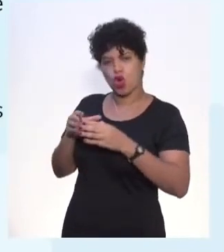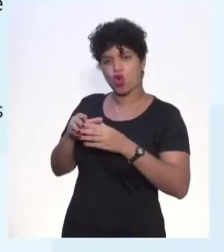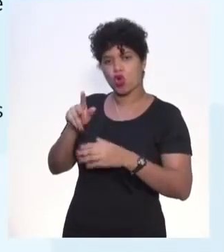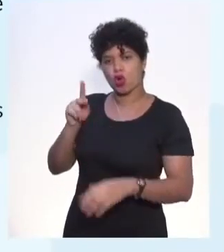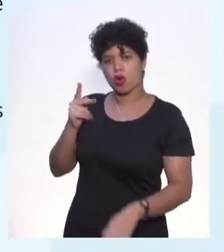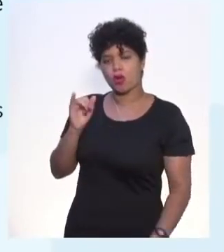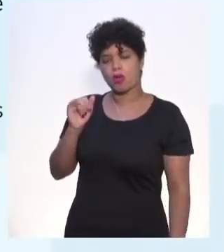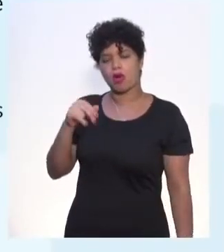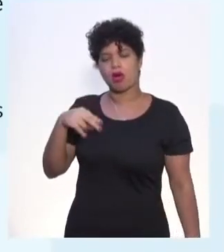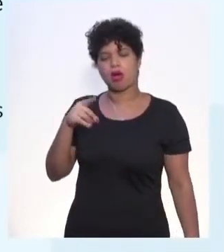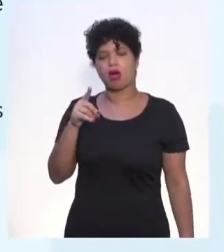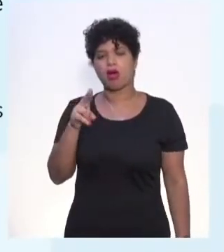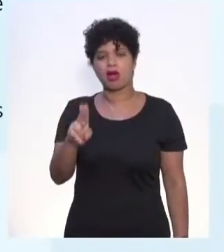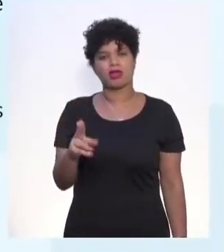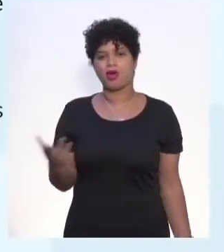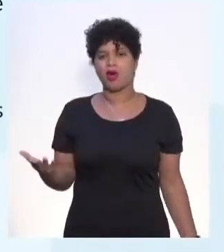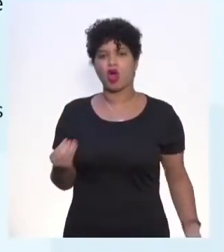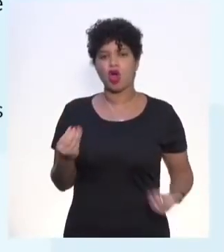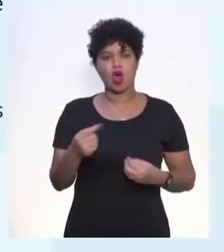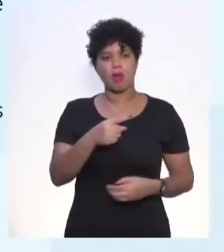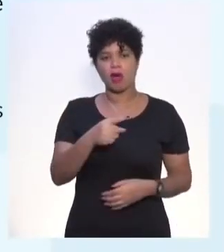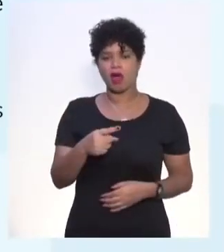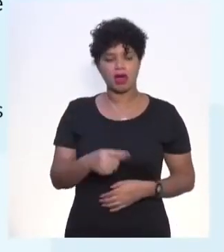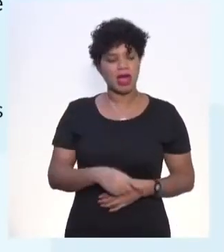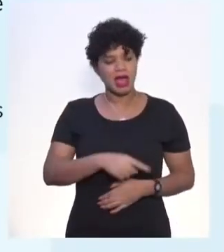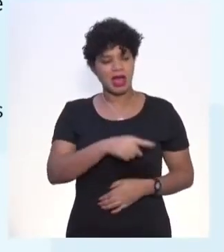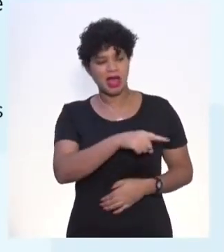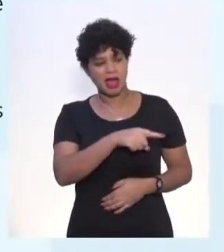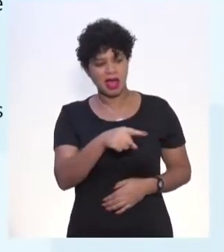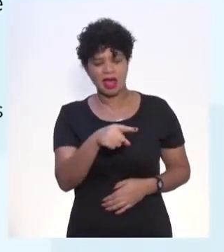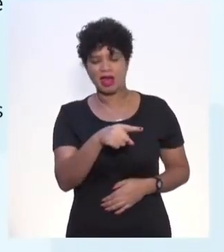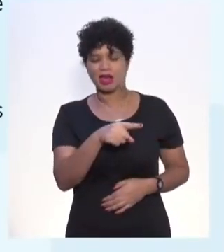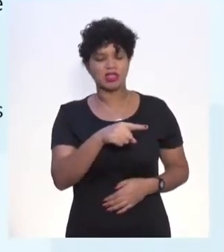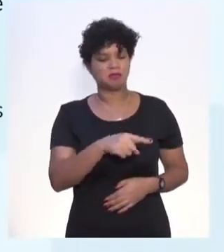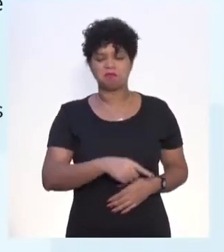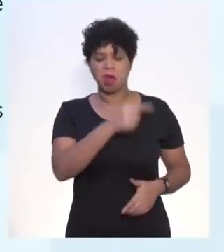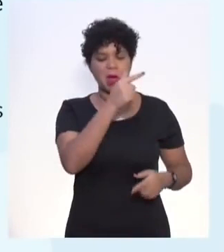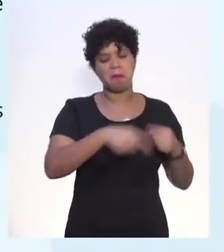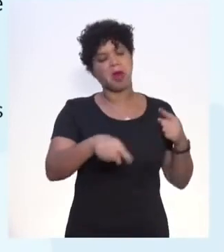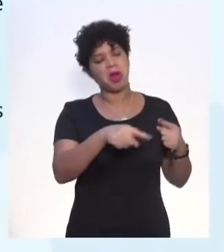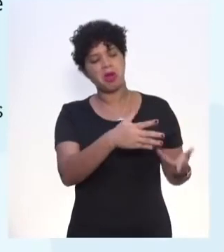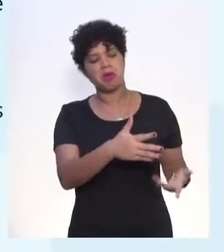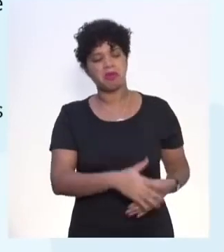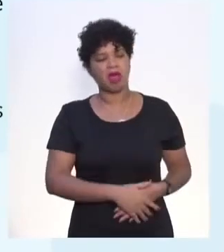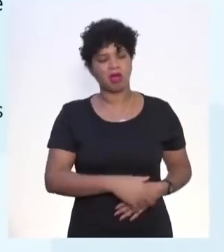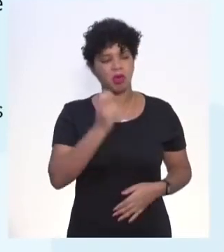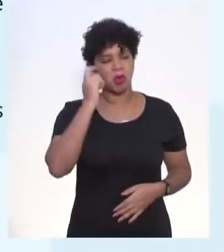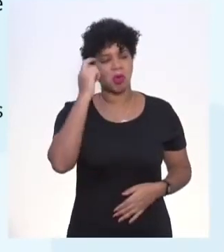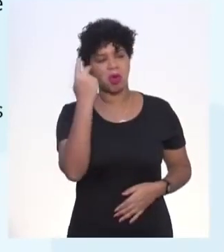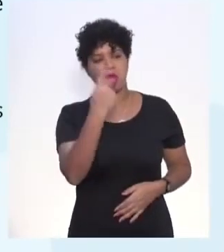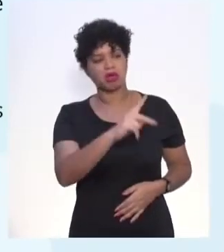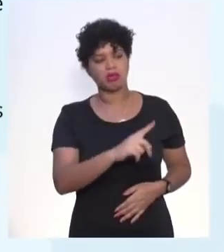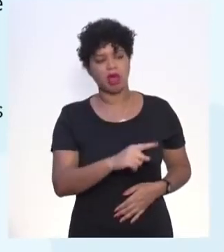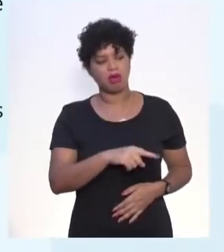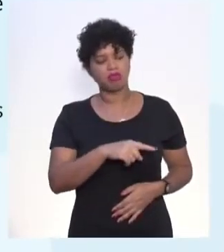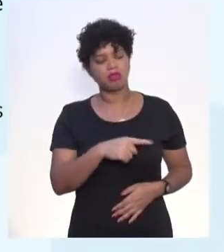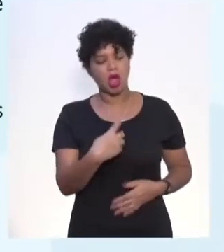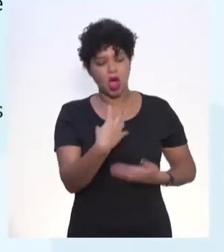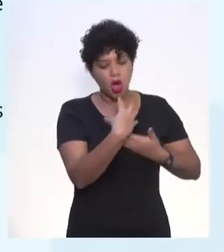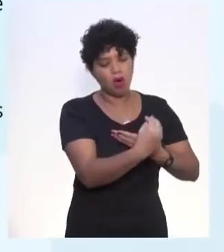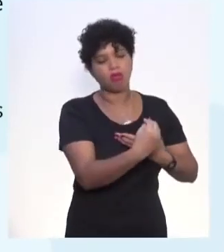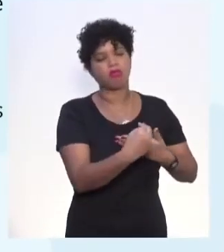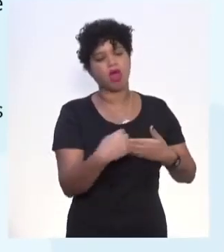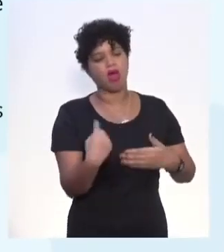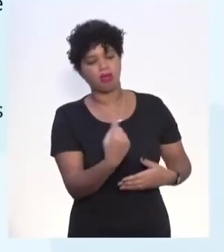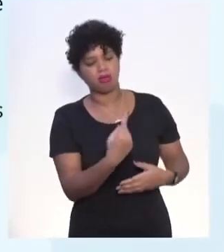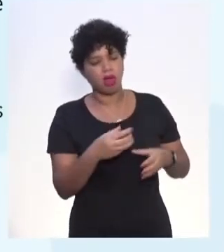britânicos impediam os hindus de seguirem a própria cultura. Tá? Quais foram as consequências dessa grande rebelião? Então,